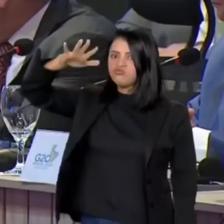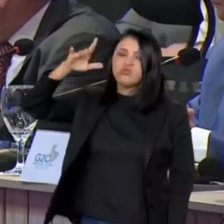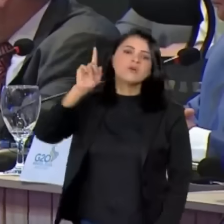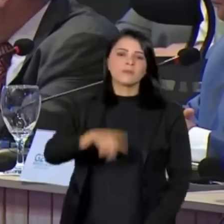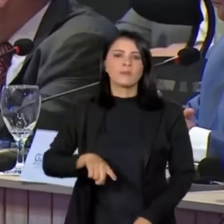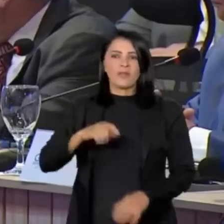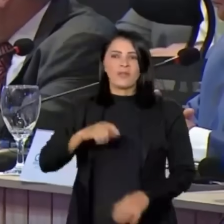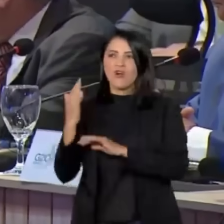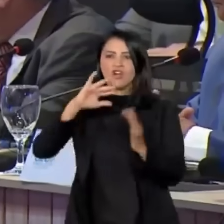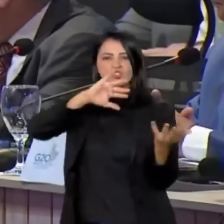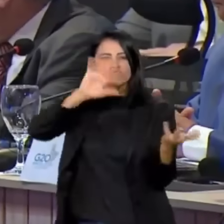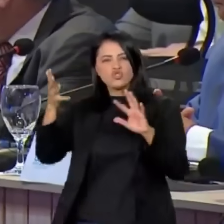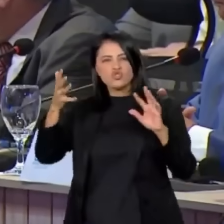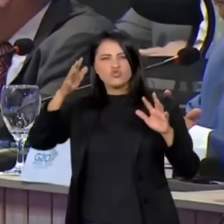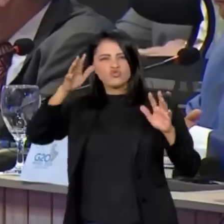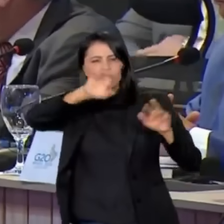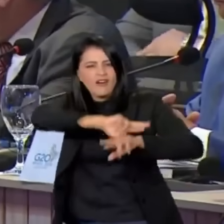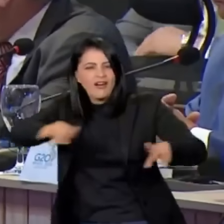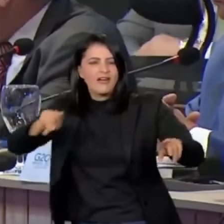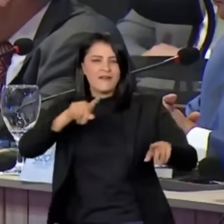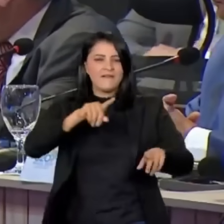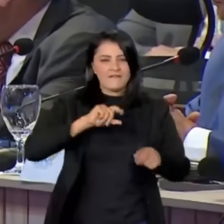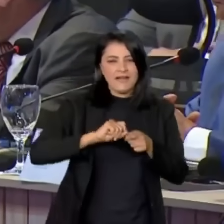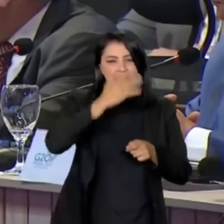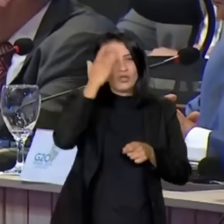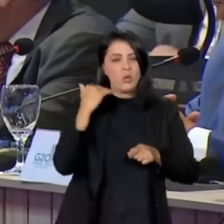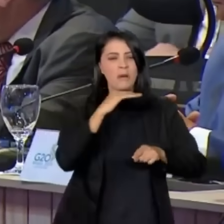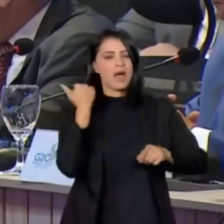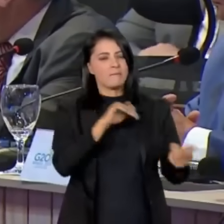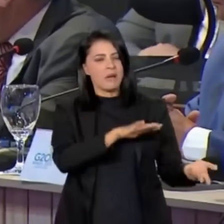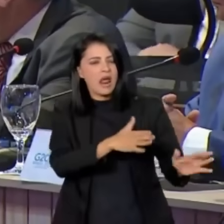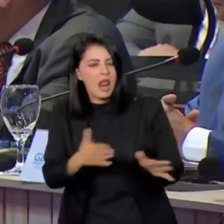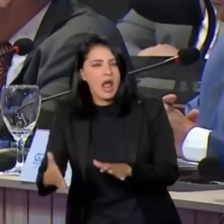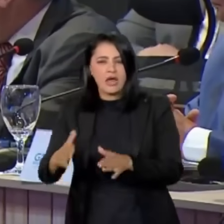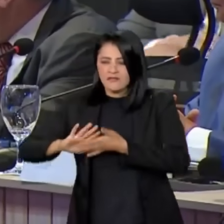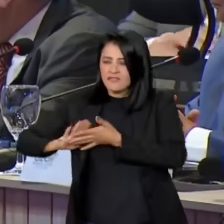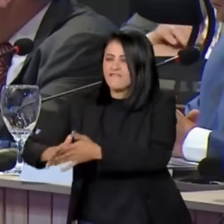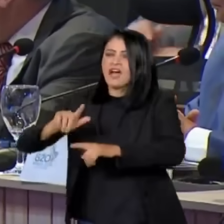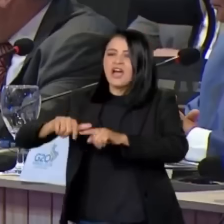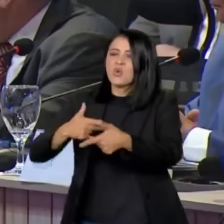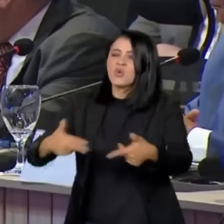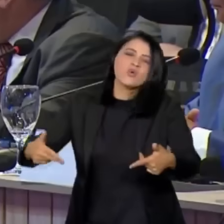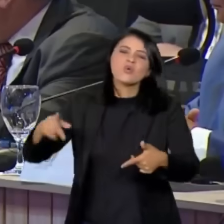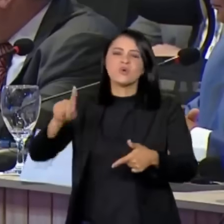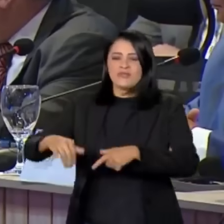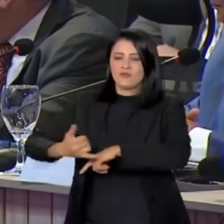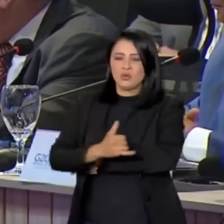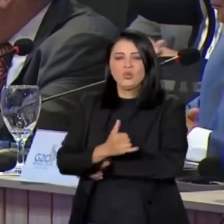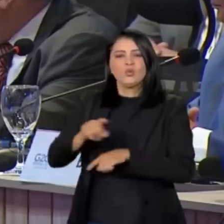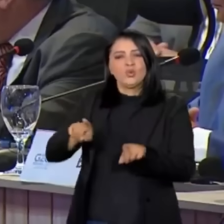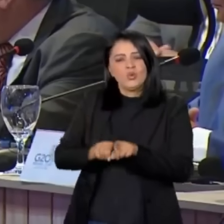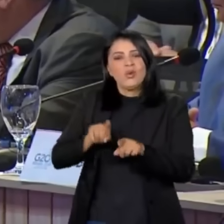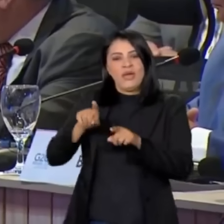climáticos externos ceifam vidas, devastam cultivos e infraestrutura. subsídios agrícolas em